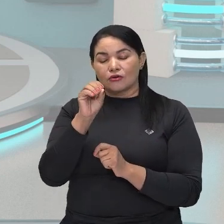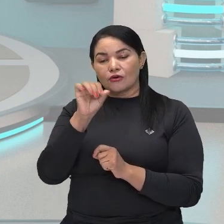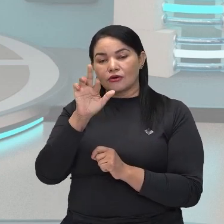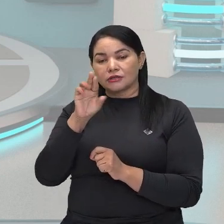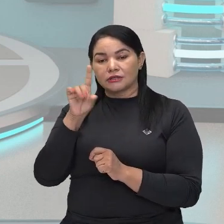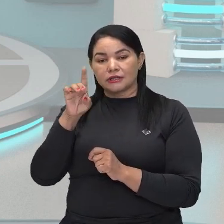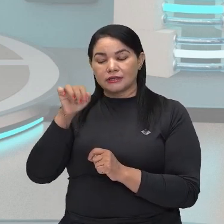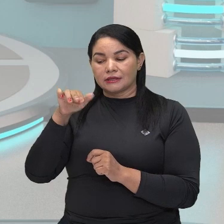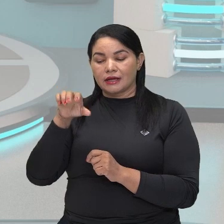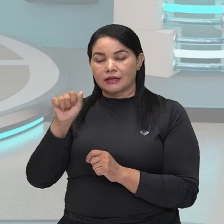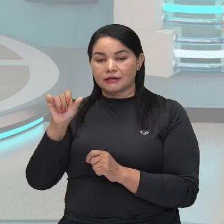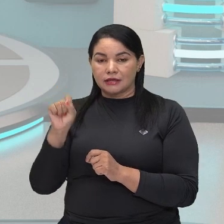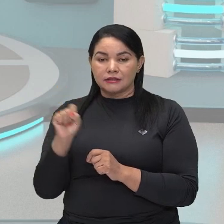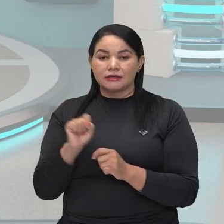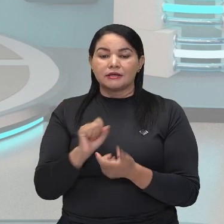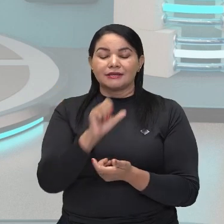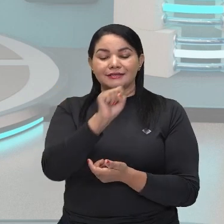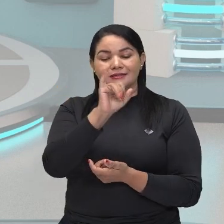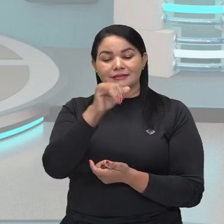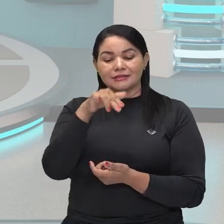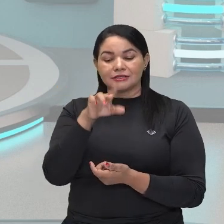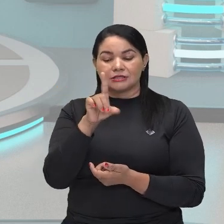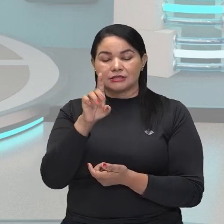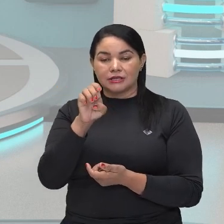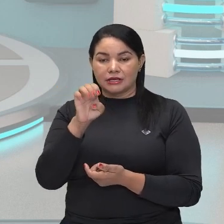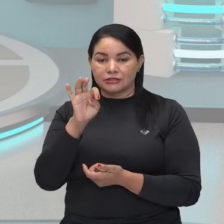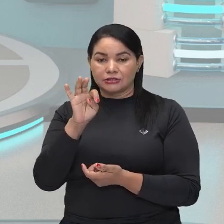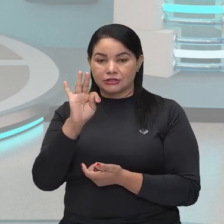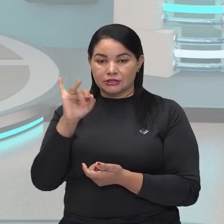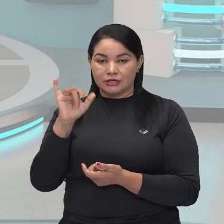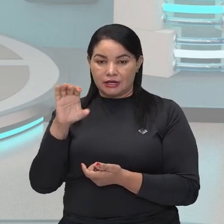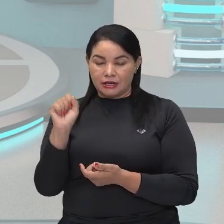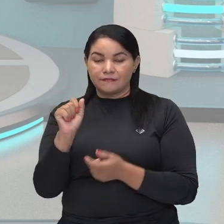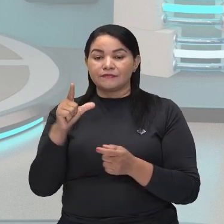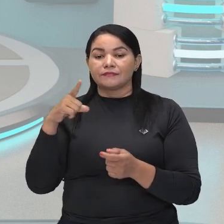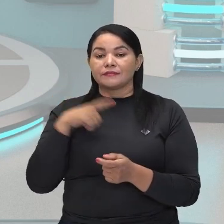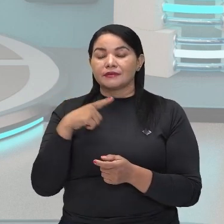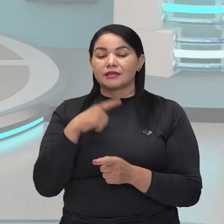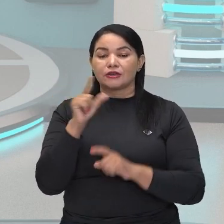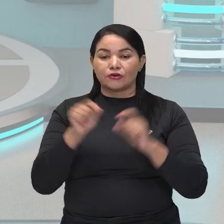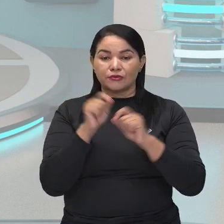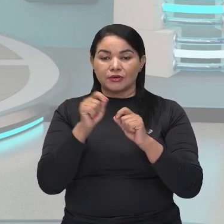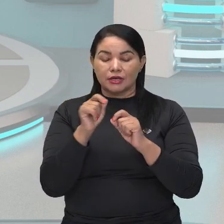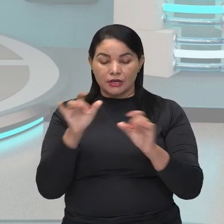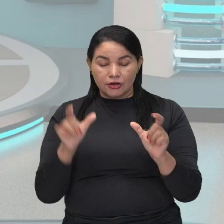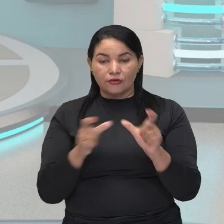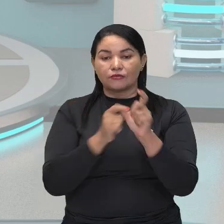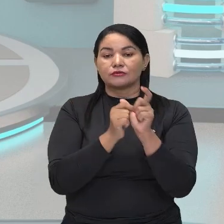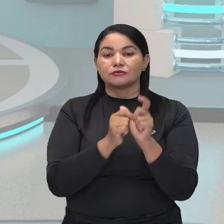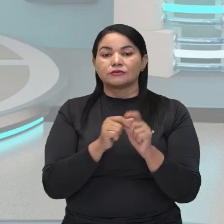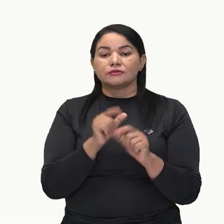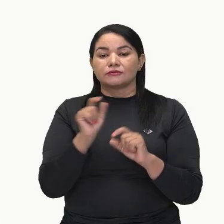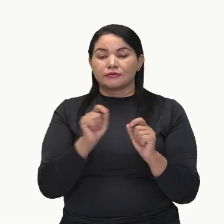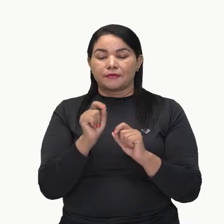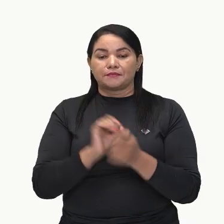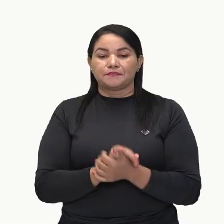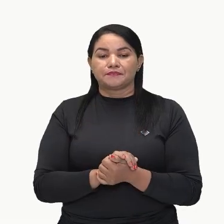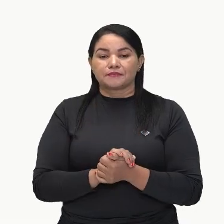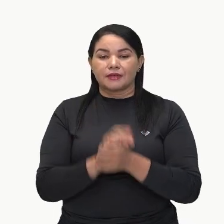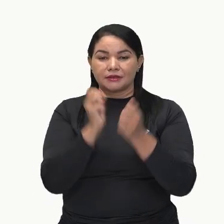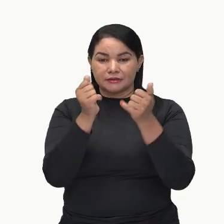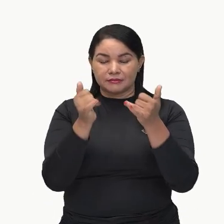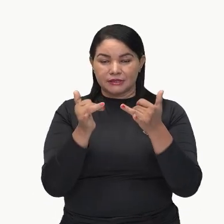sindética, porque tem início com conjunção, tá? Então, vamos lá, são as explicativas, tá?